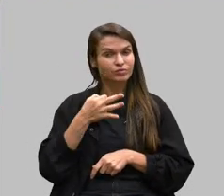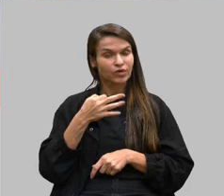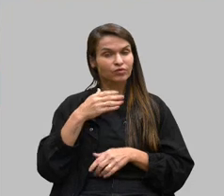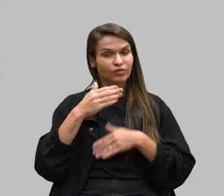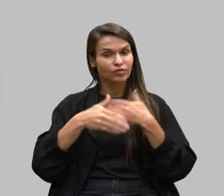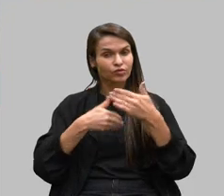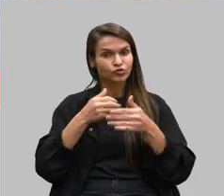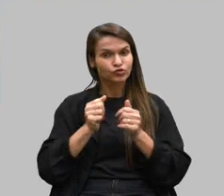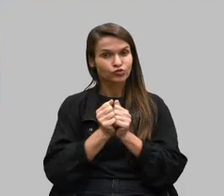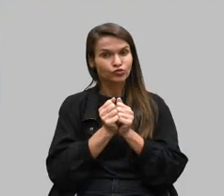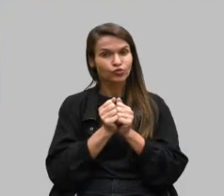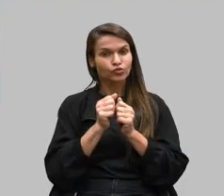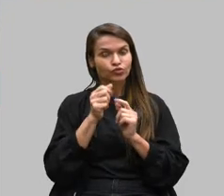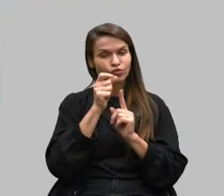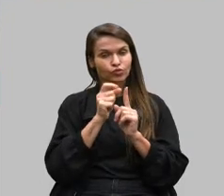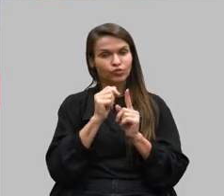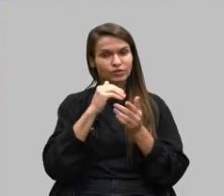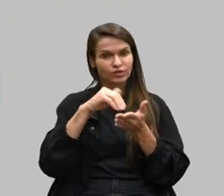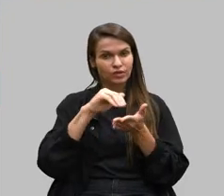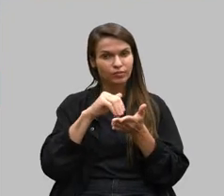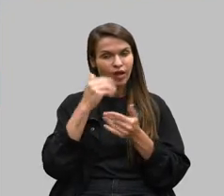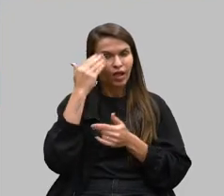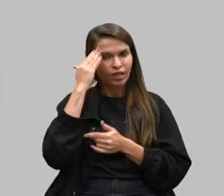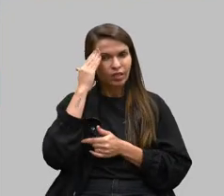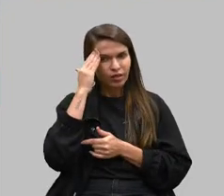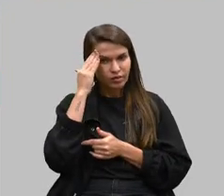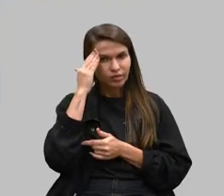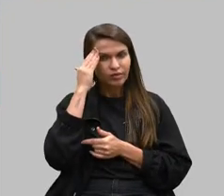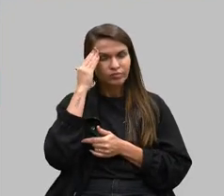secretário para entender esse